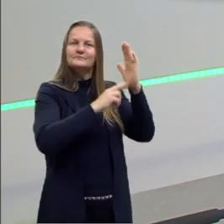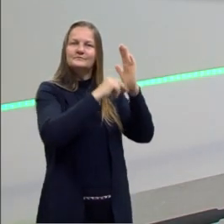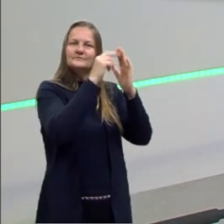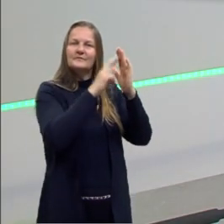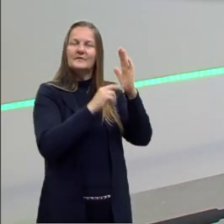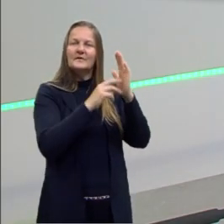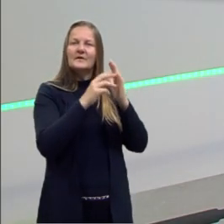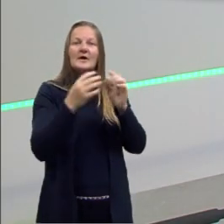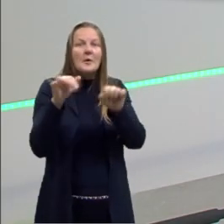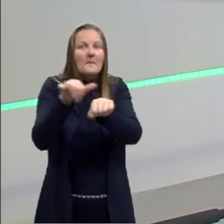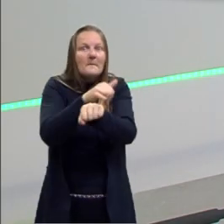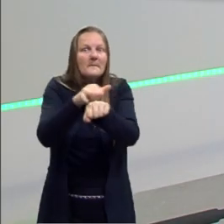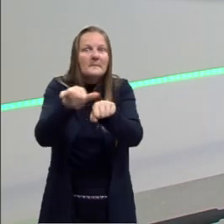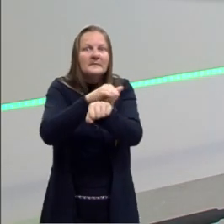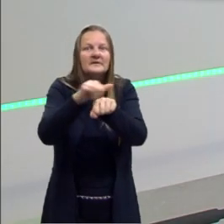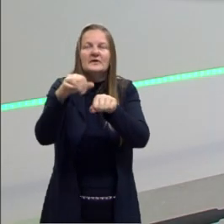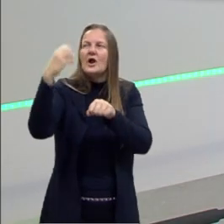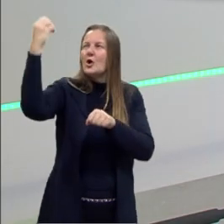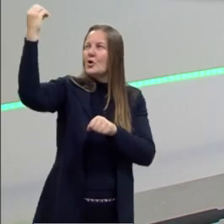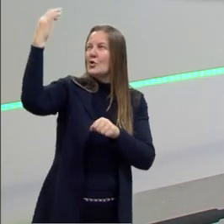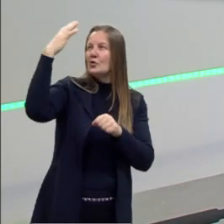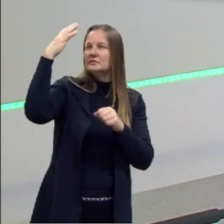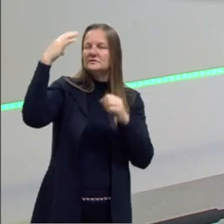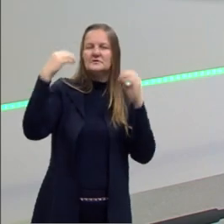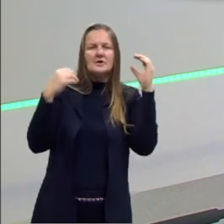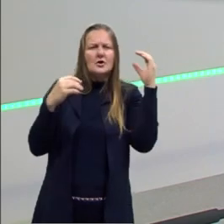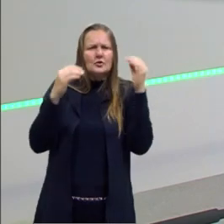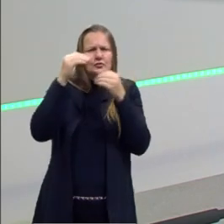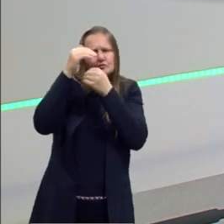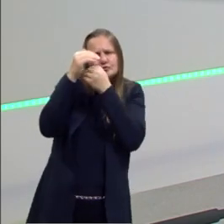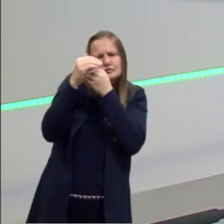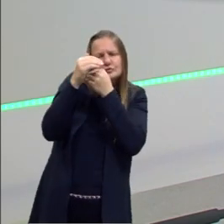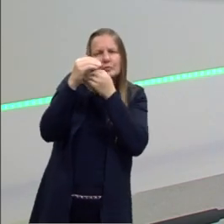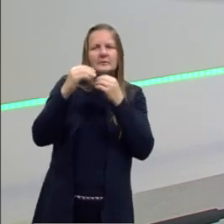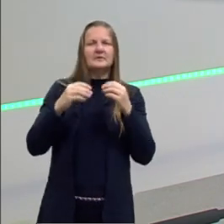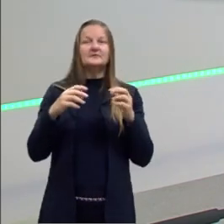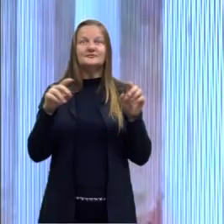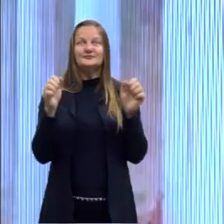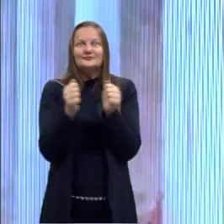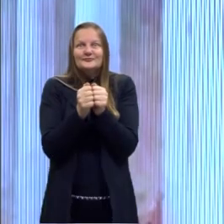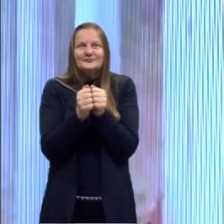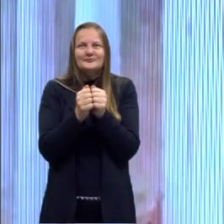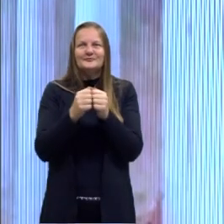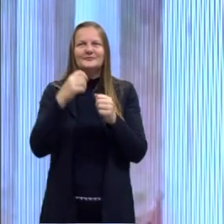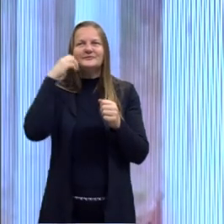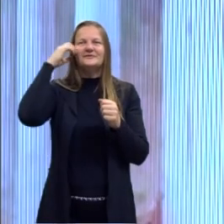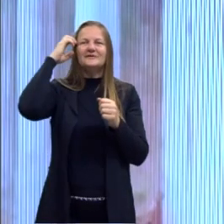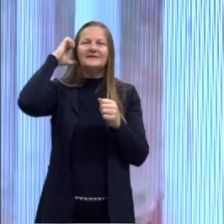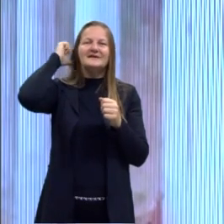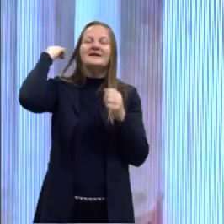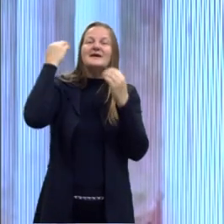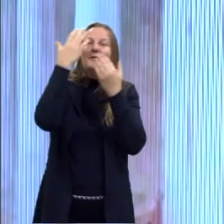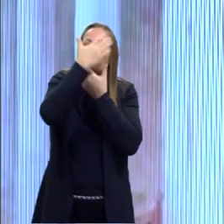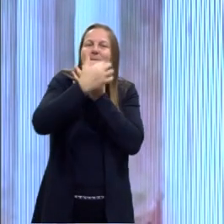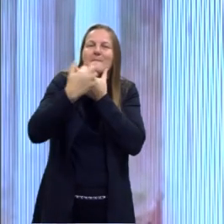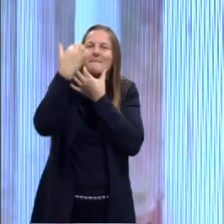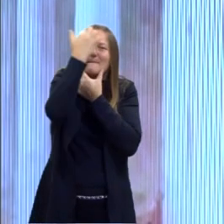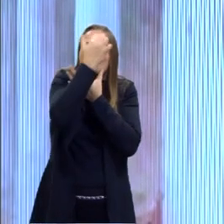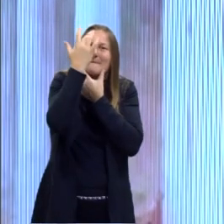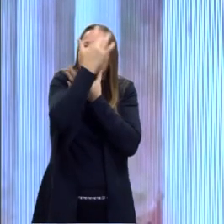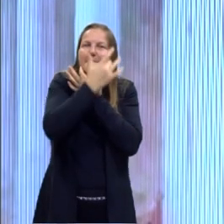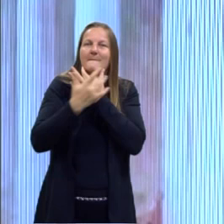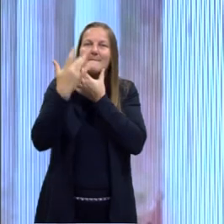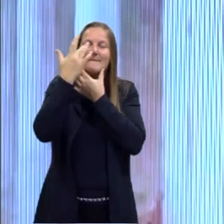uma técnica de luz e sombra tá percebam que é uma técnica de luz e sombra